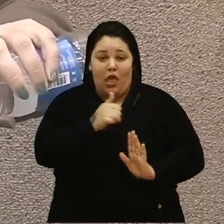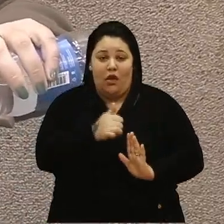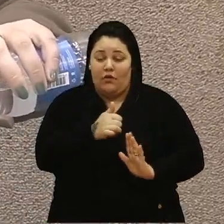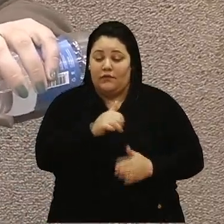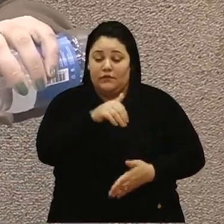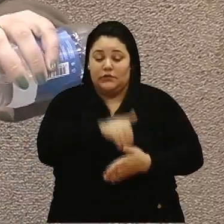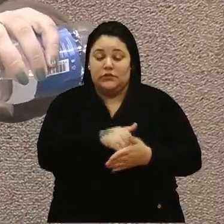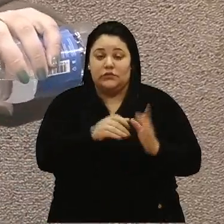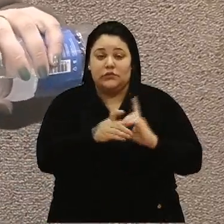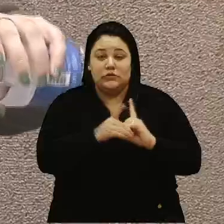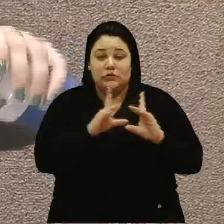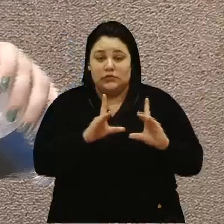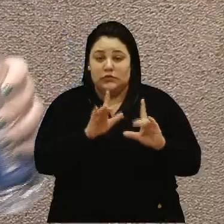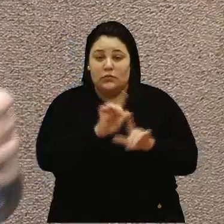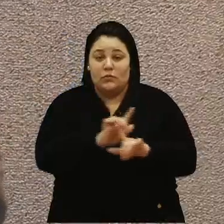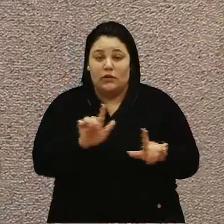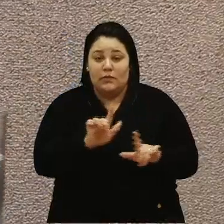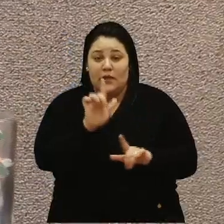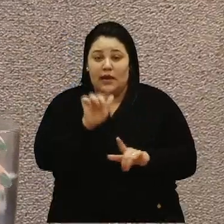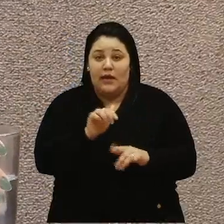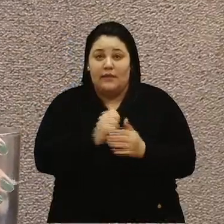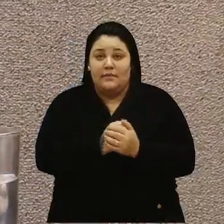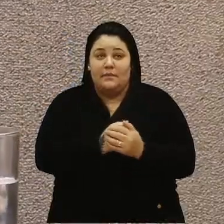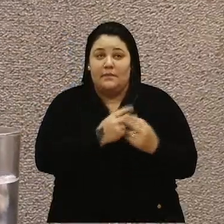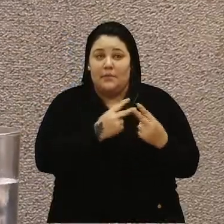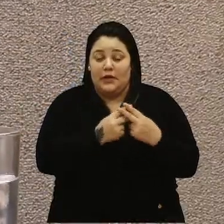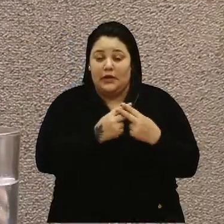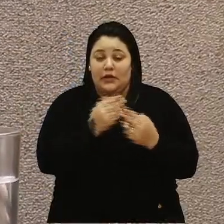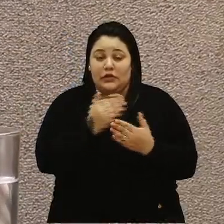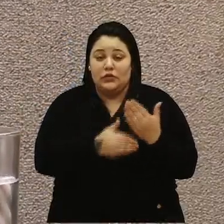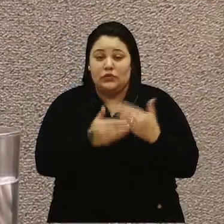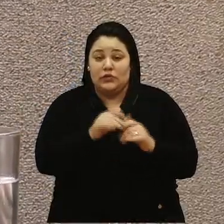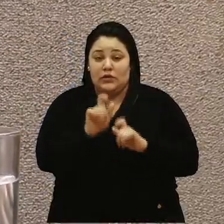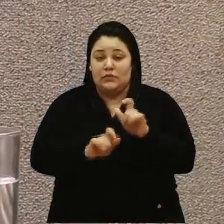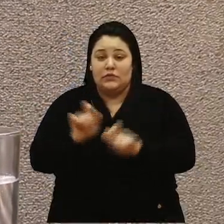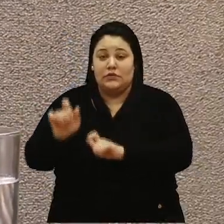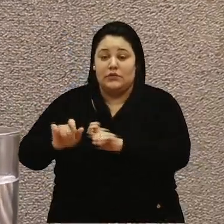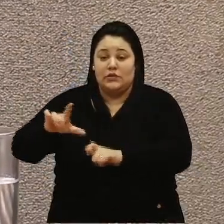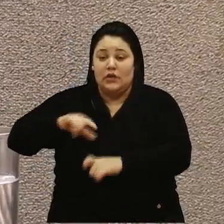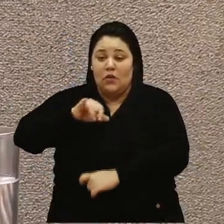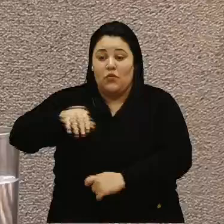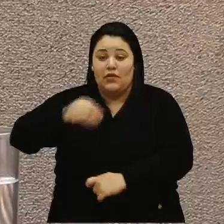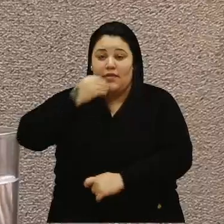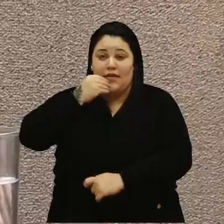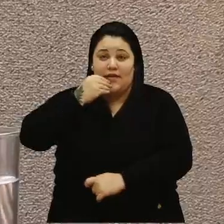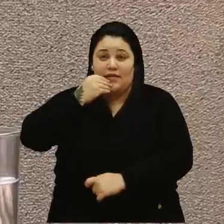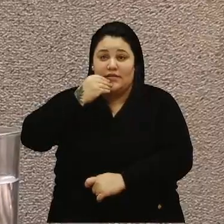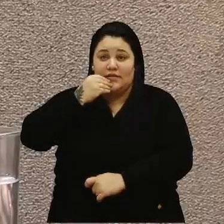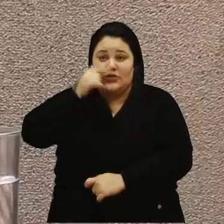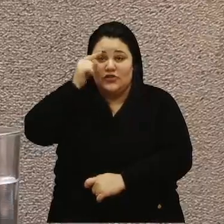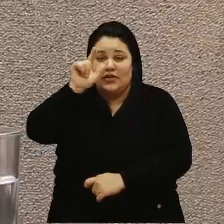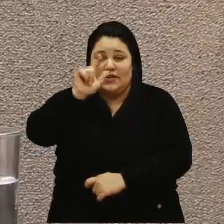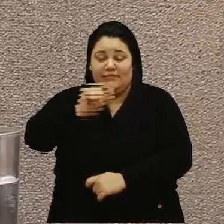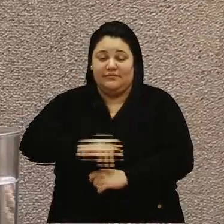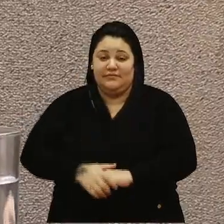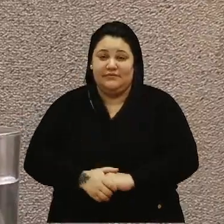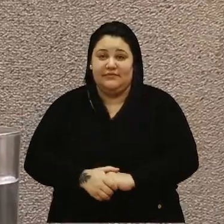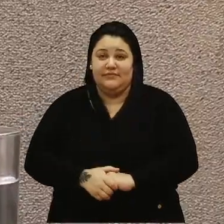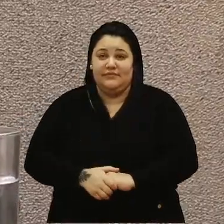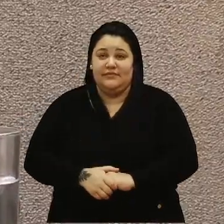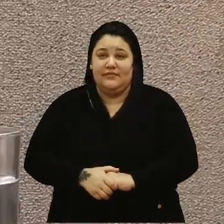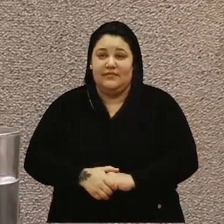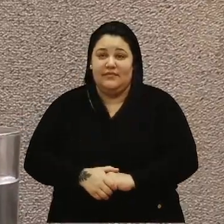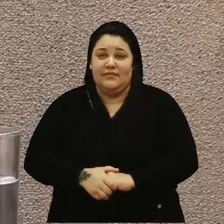eleição democrática e limpa é prender todos os candidatos que têm chance de ganhar. Do outro lado. Aí